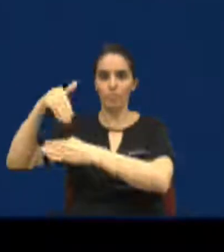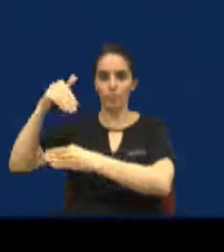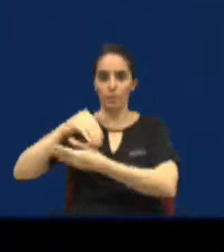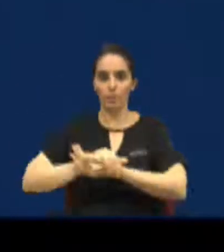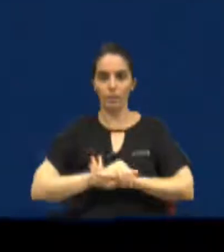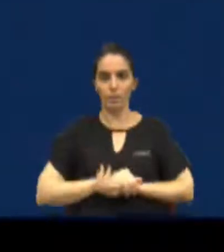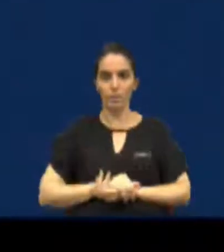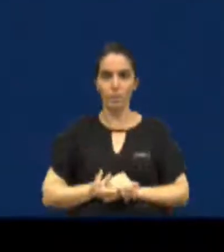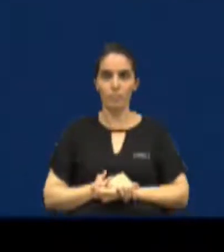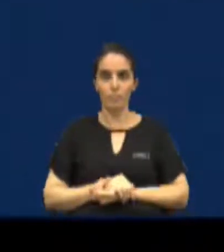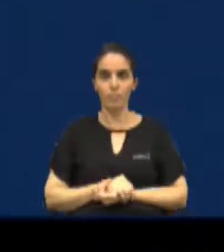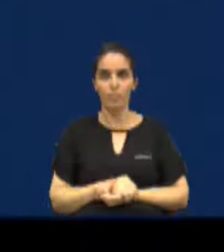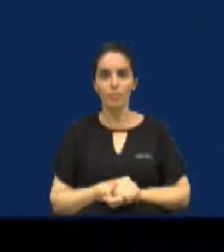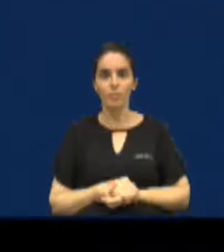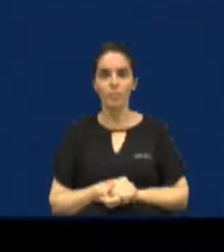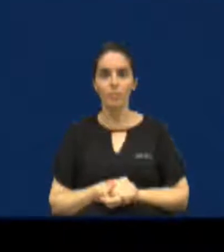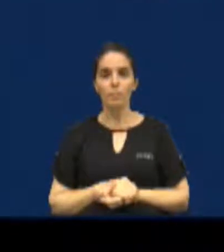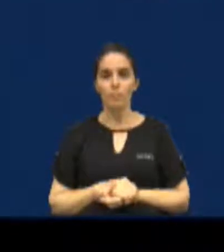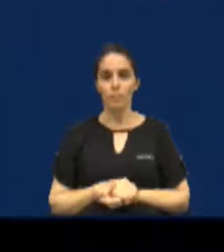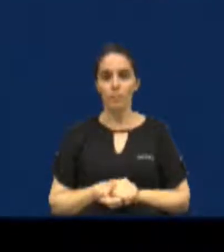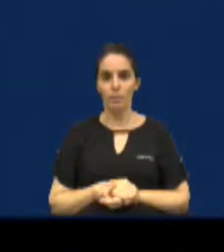vereadores.